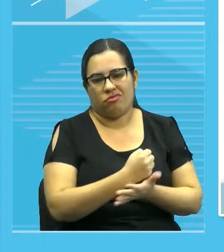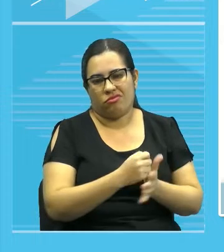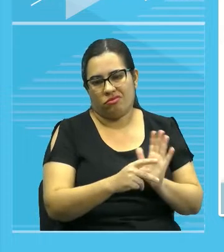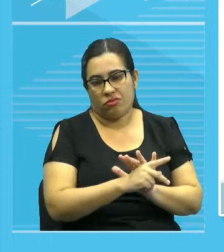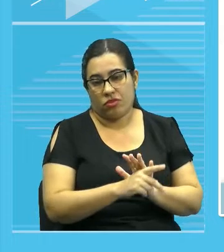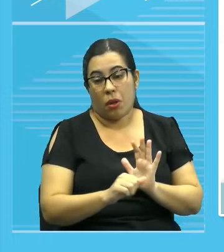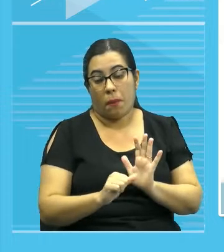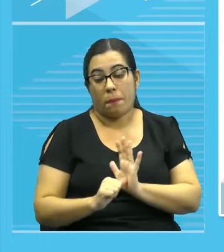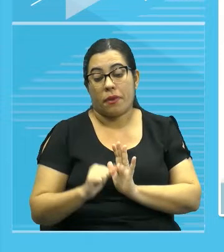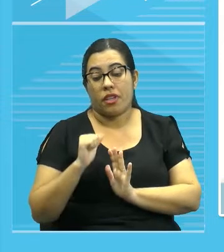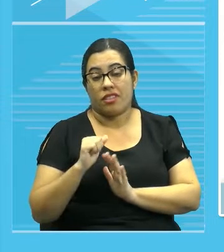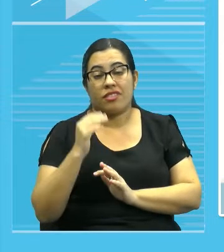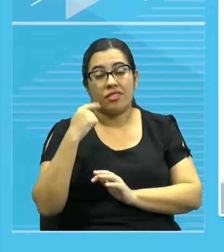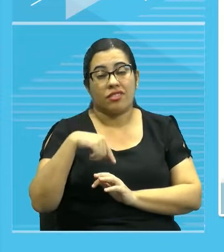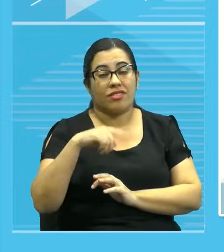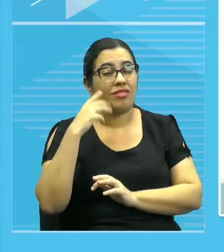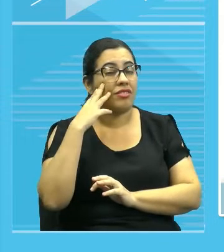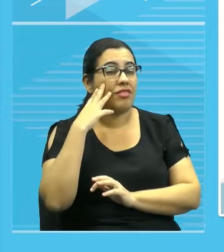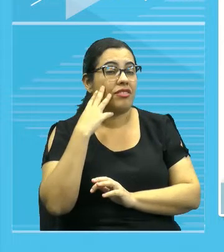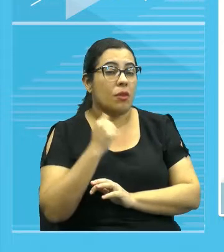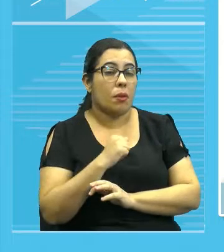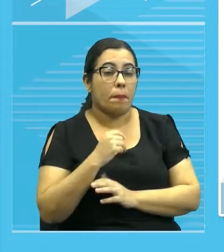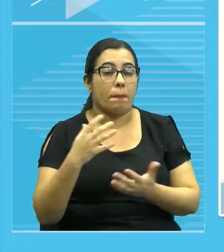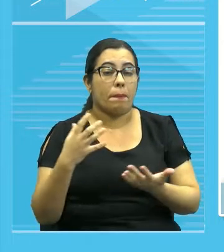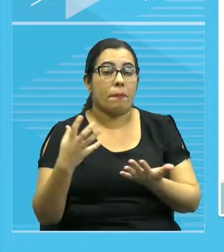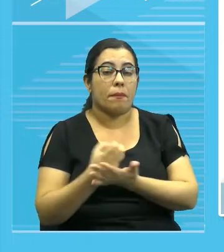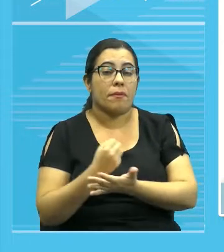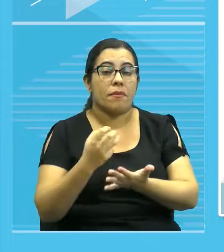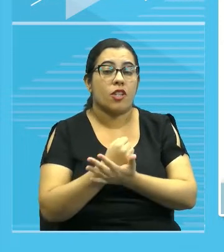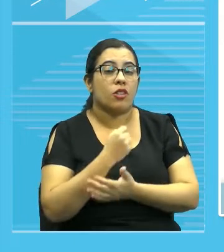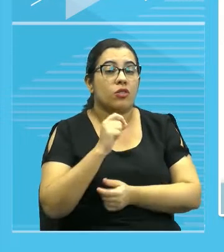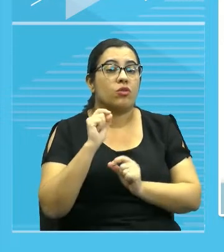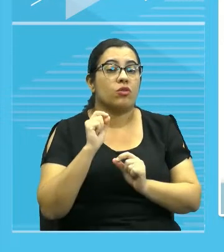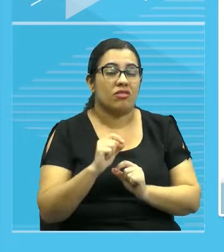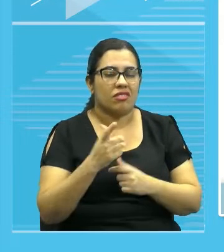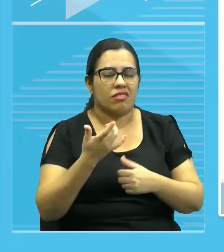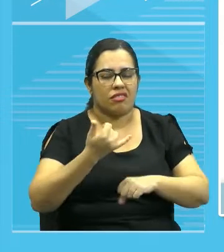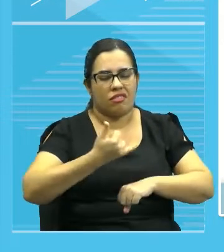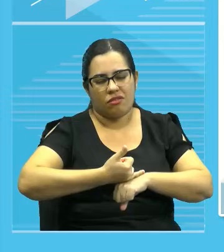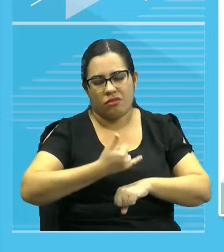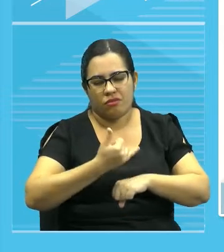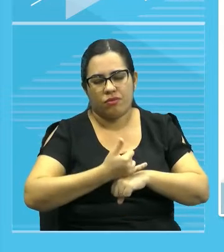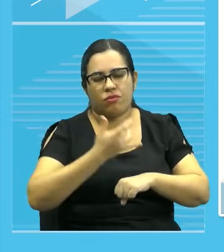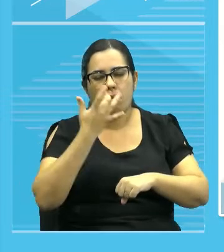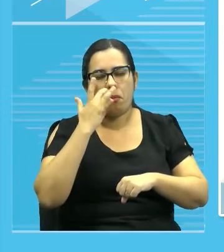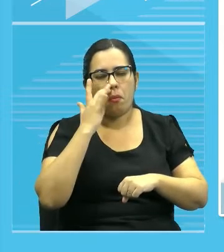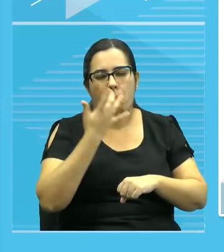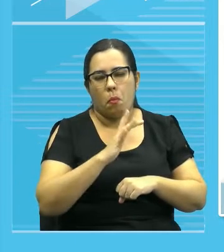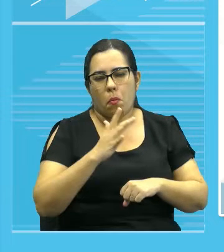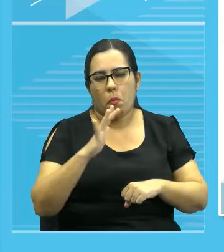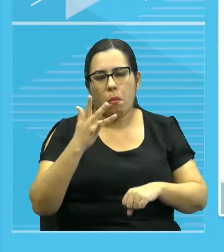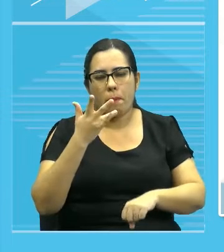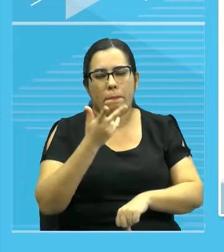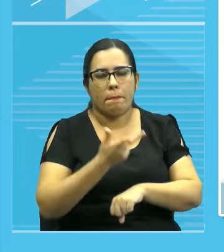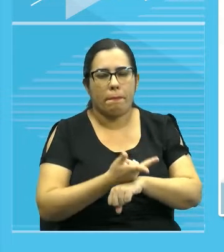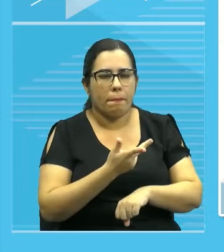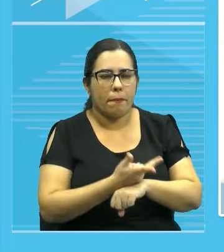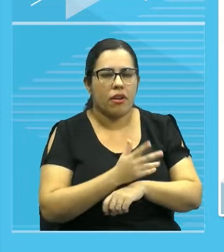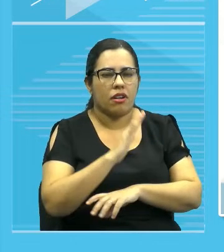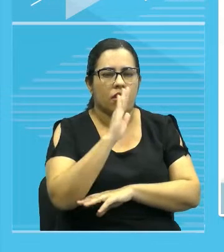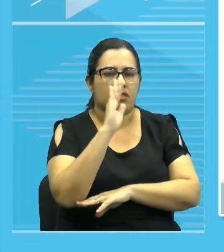na primeira conquista a gente sabe da história o que que foi levado né metais né ouro prata